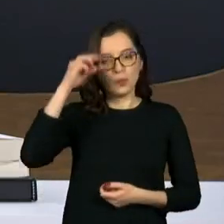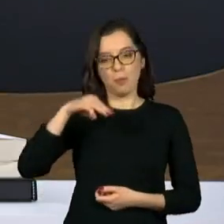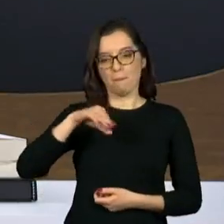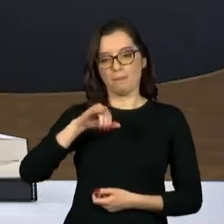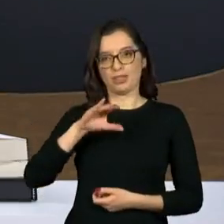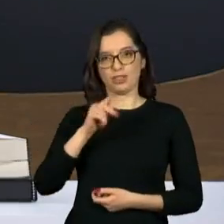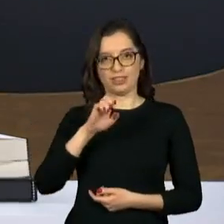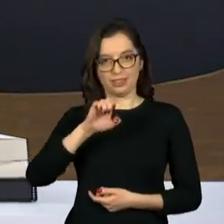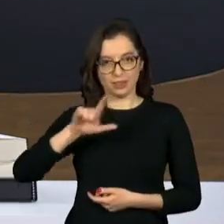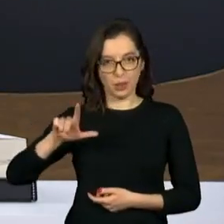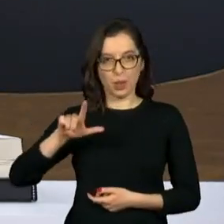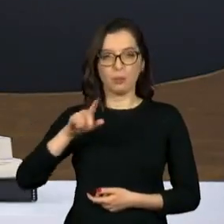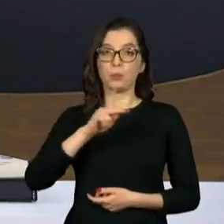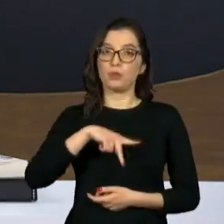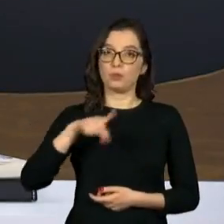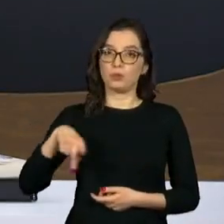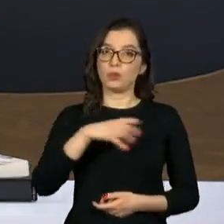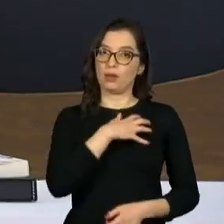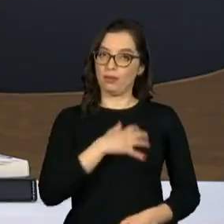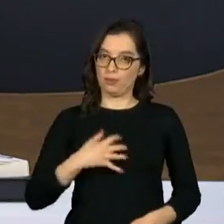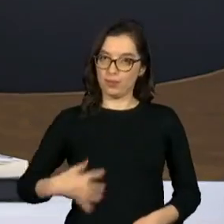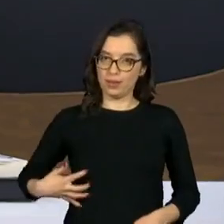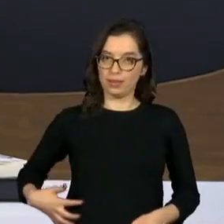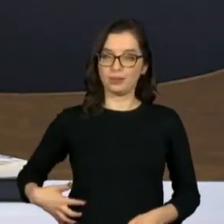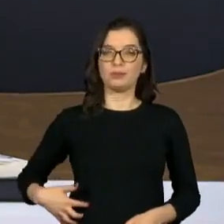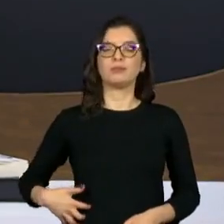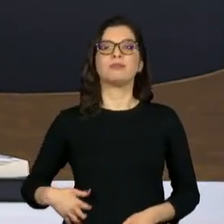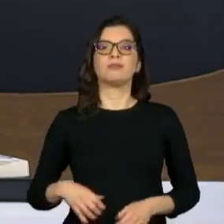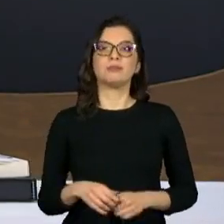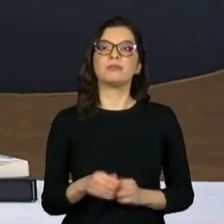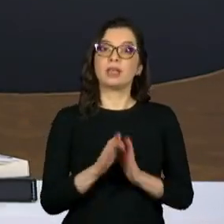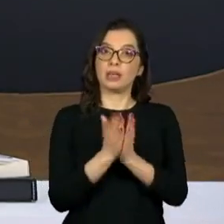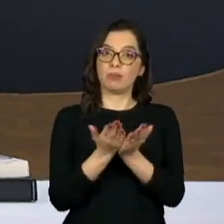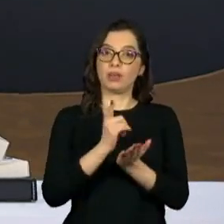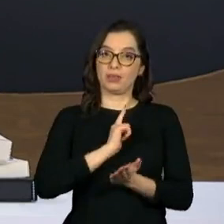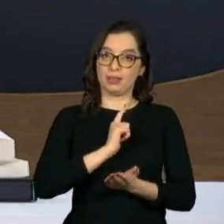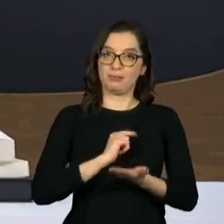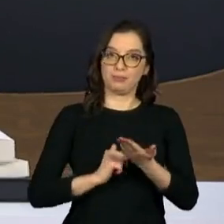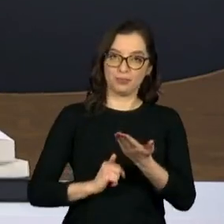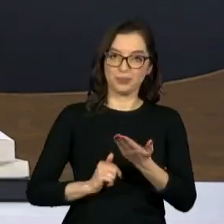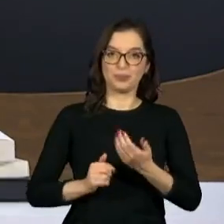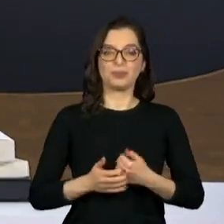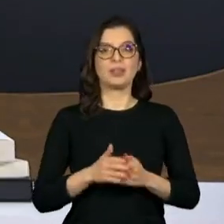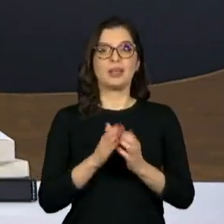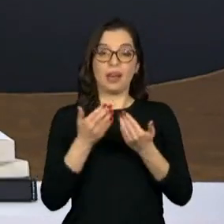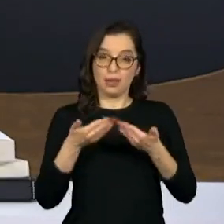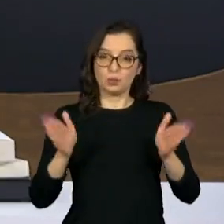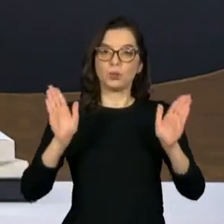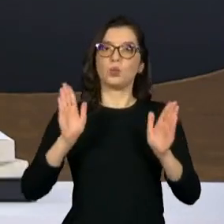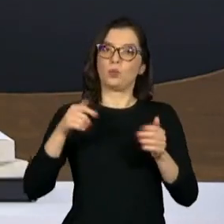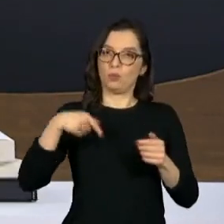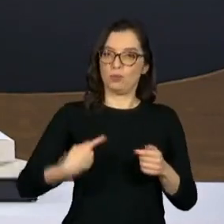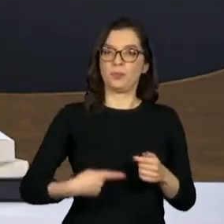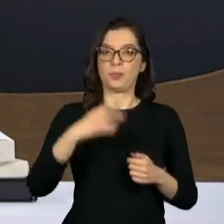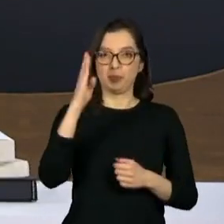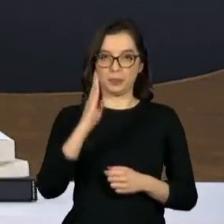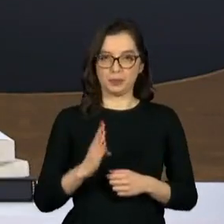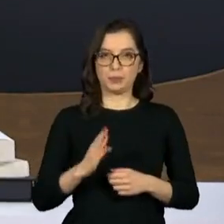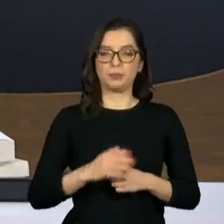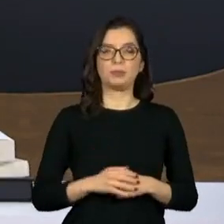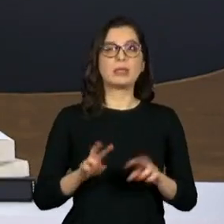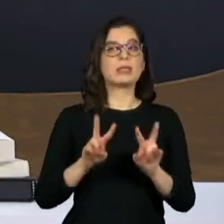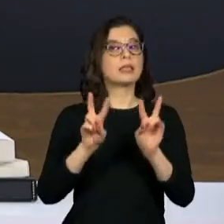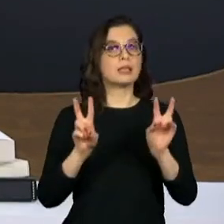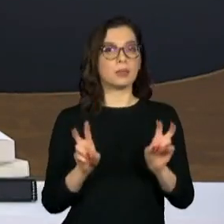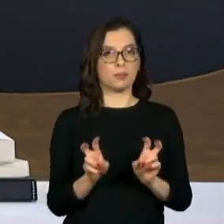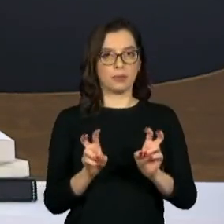Seu mais recente livro lançado aqui no Brasil, embora seja antigo, eu disse esse aqui, é O Descontentamento da Democracia.